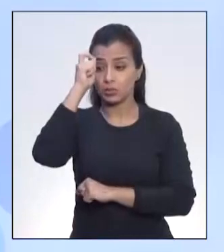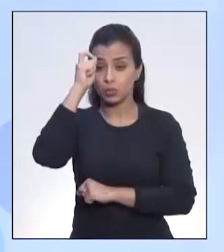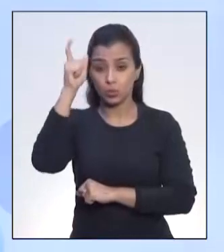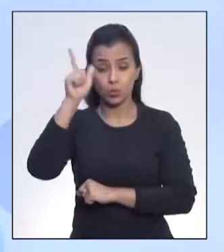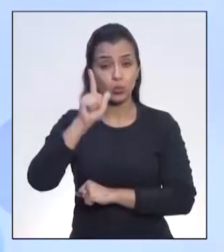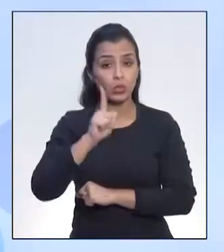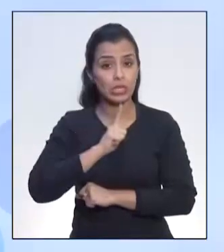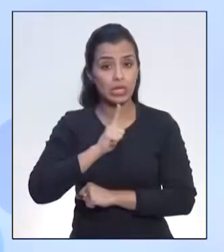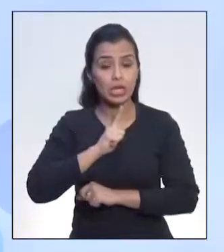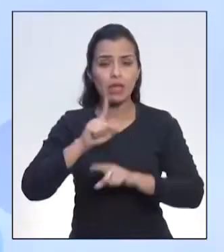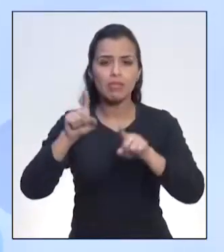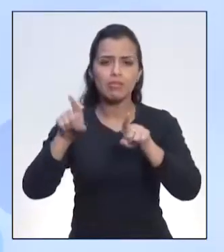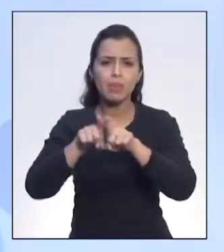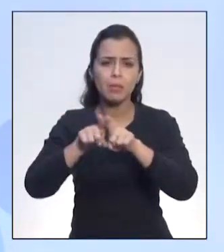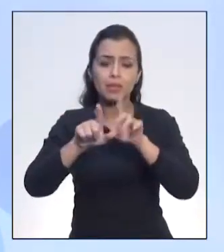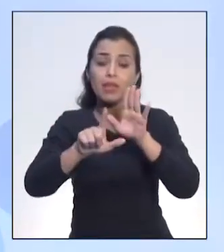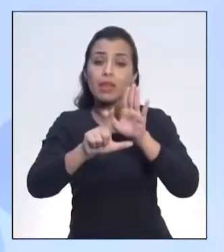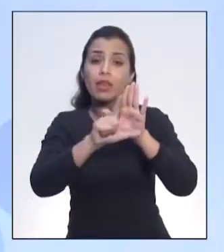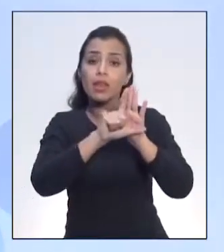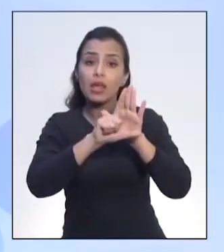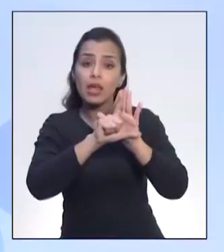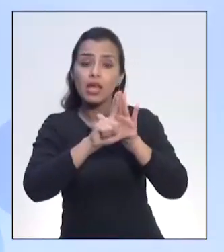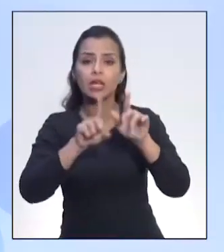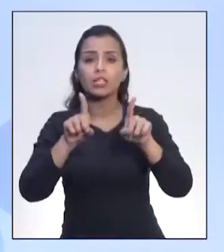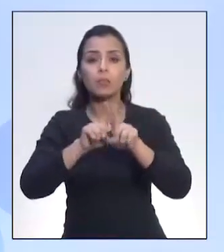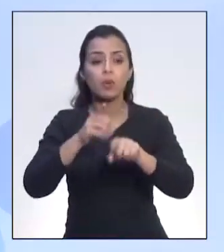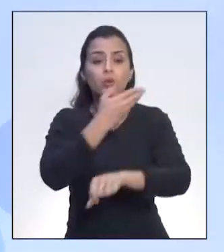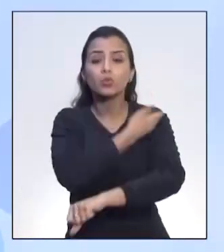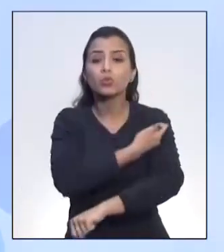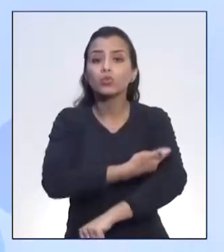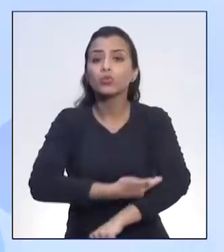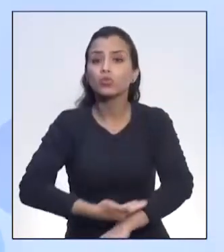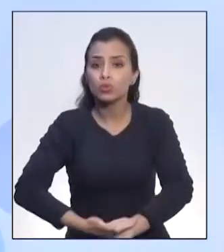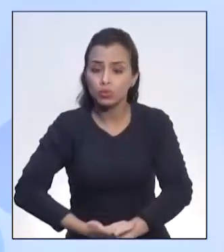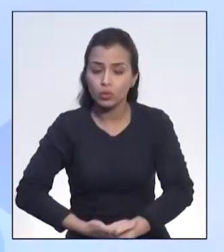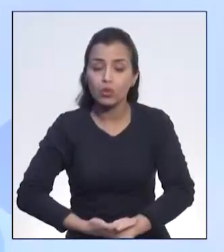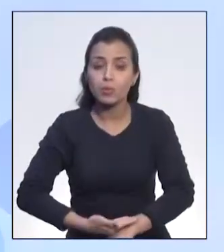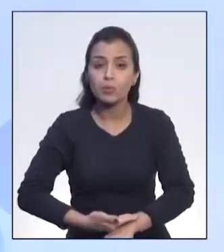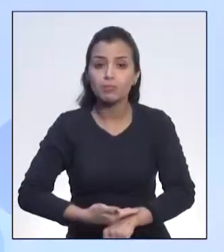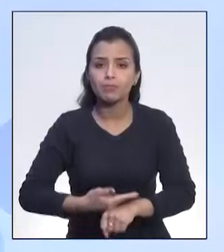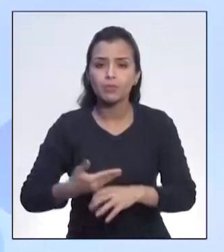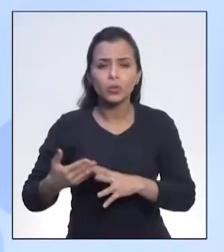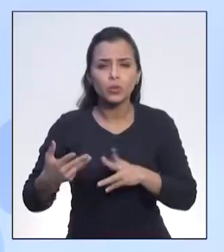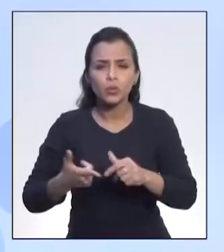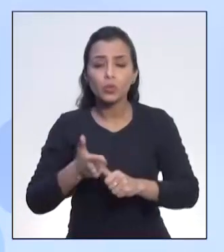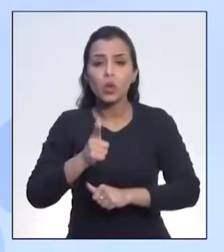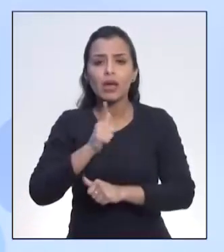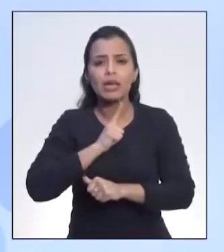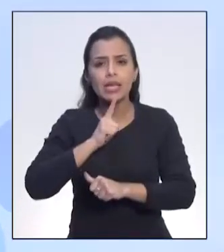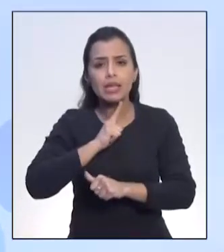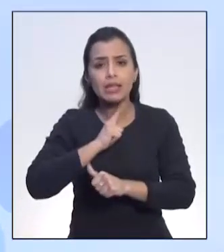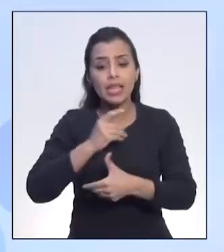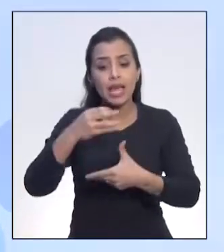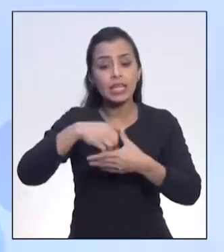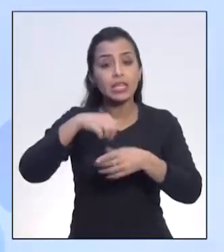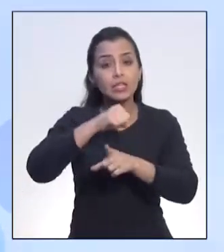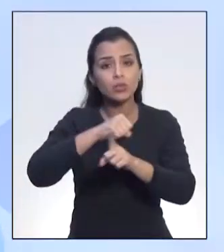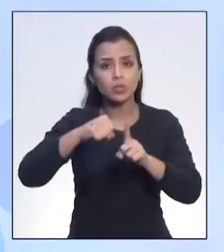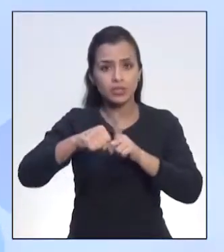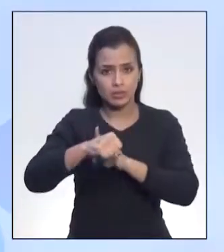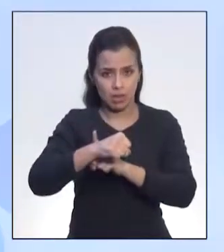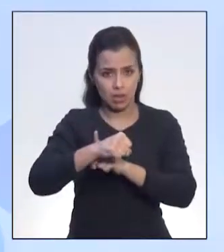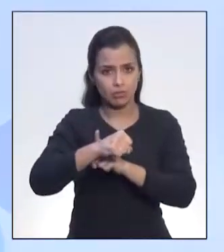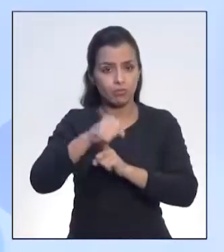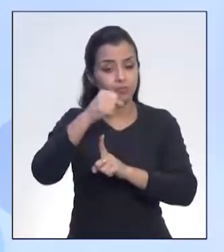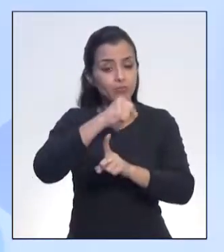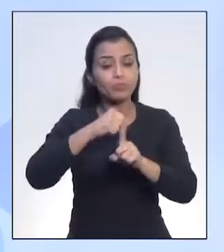da legislação, dos nossos costumes e daquilo que existe dentro da sociedade. Dentro